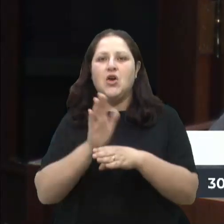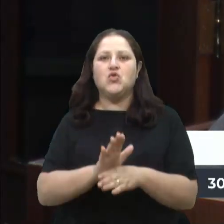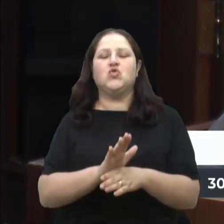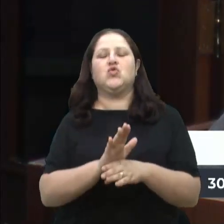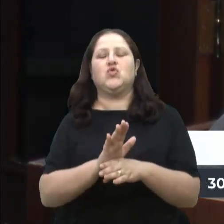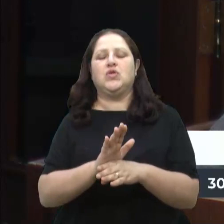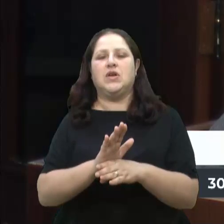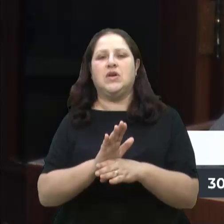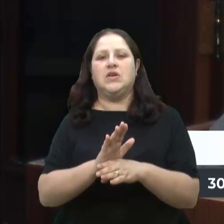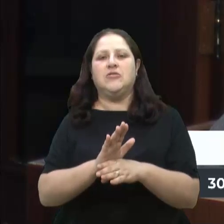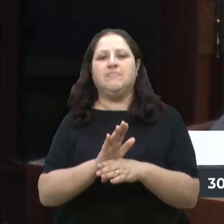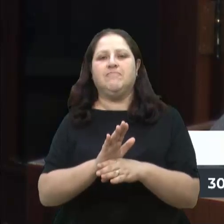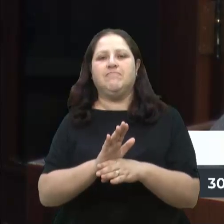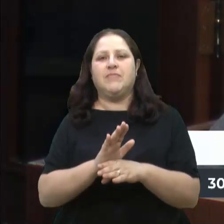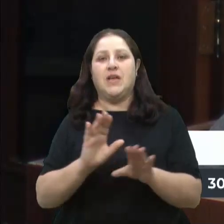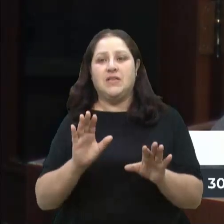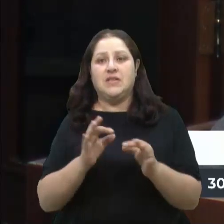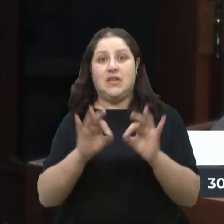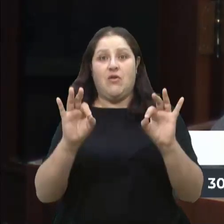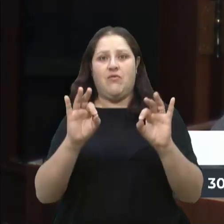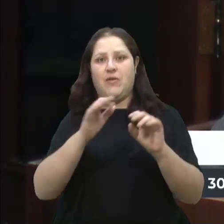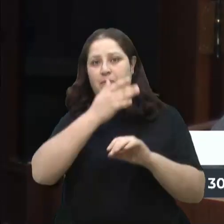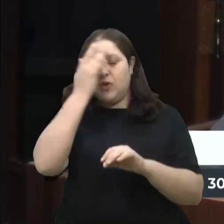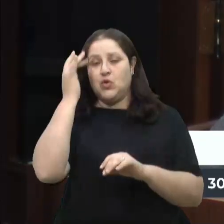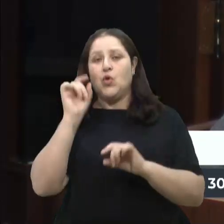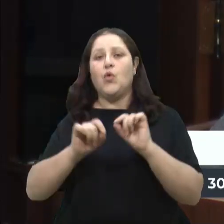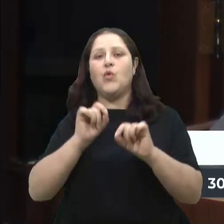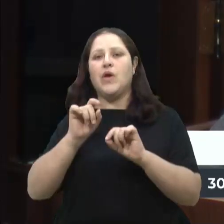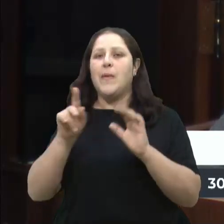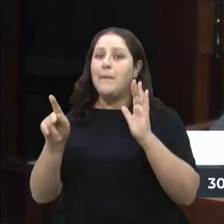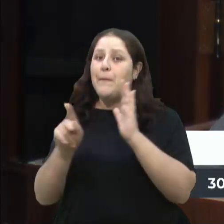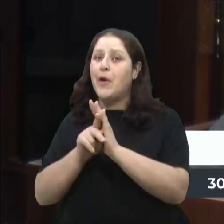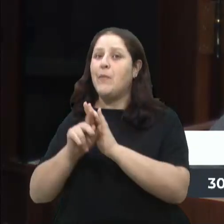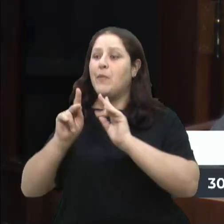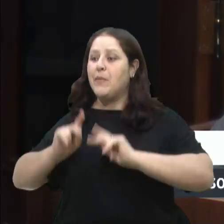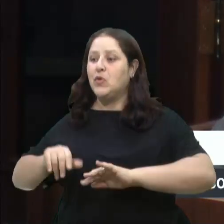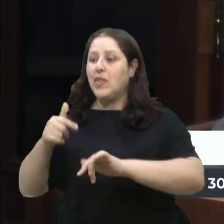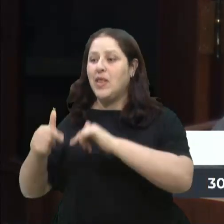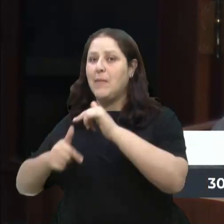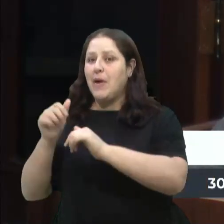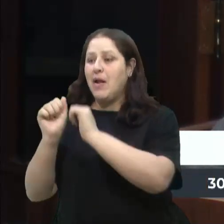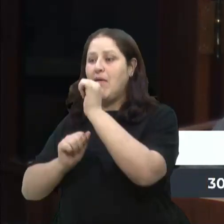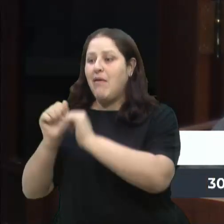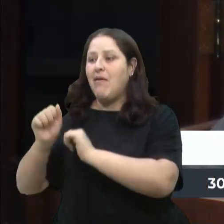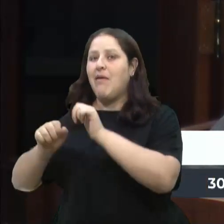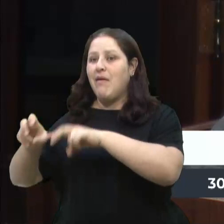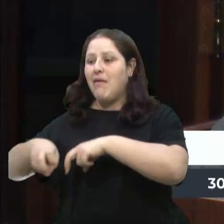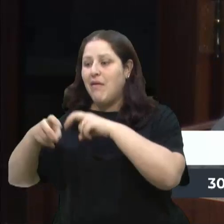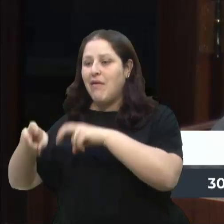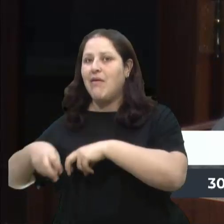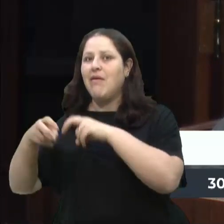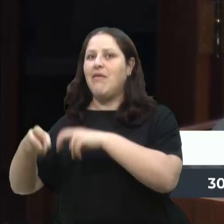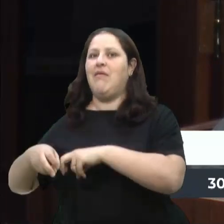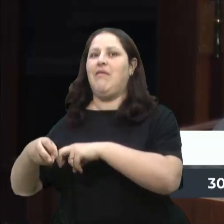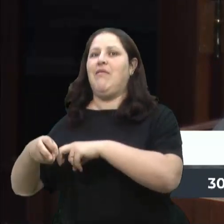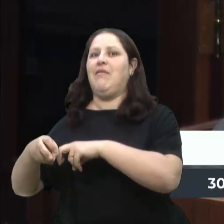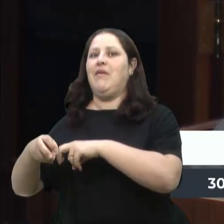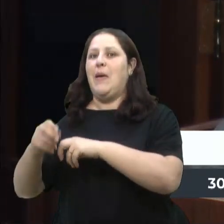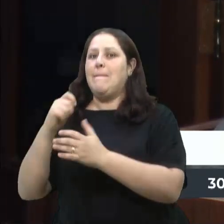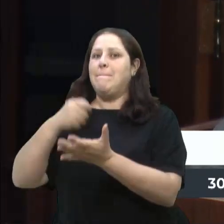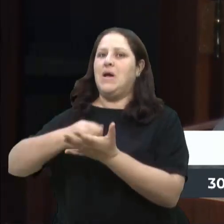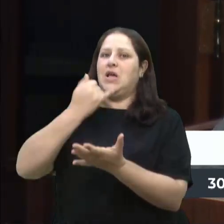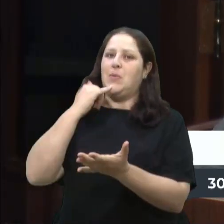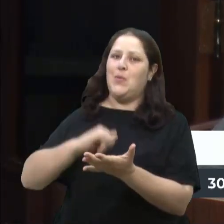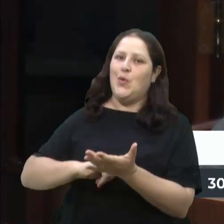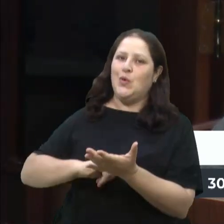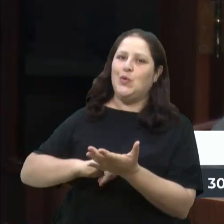foi os impostos produzidos pelo agronegócio. Sem falar que a pessoa doente, ela não só precisava de hospital